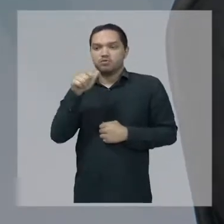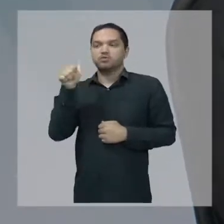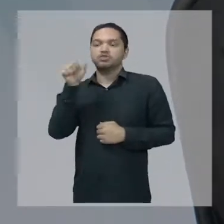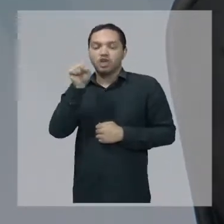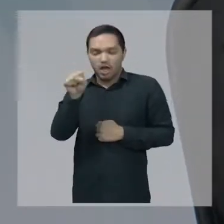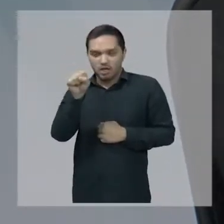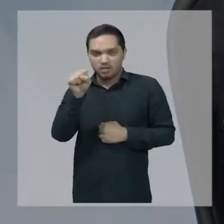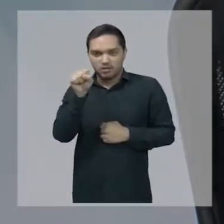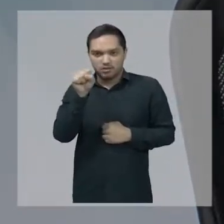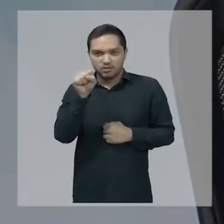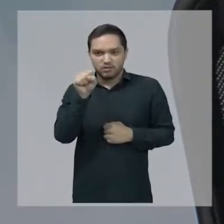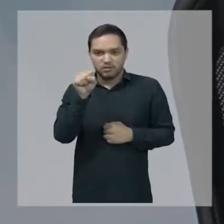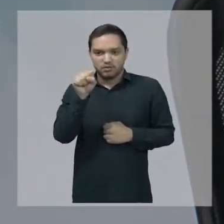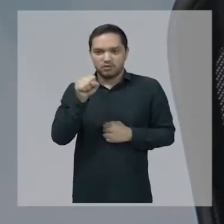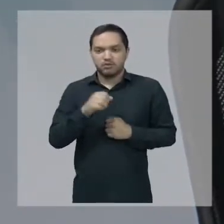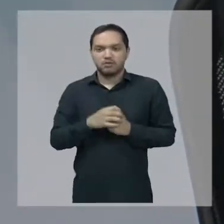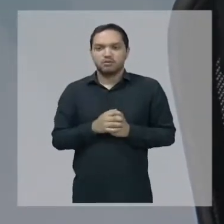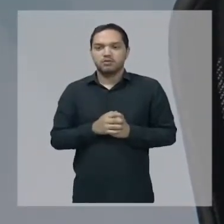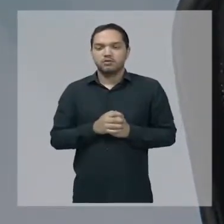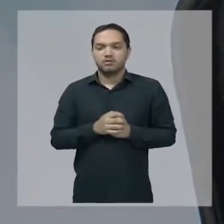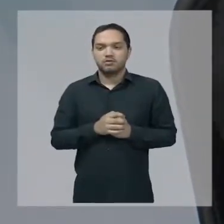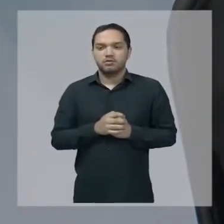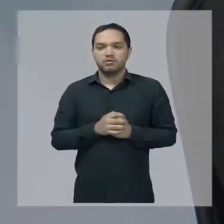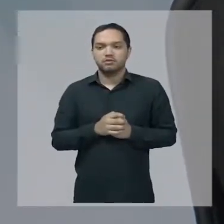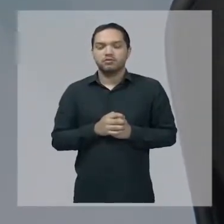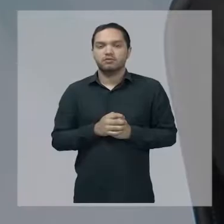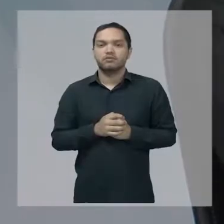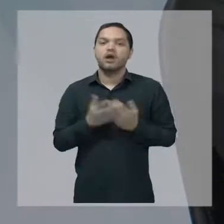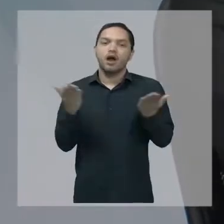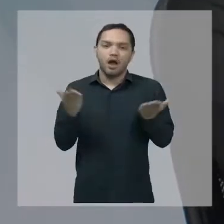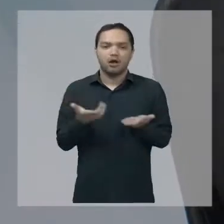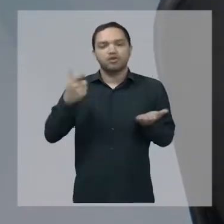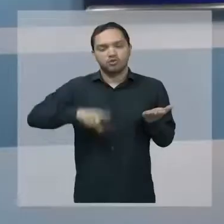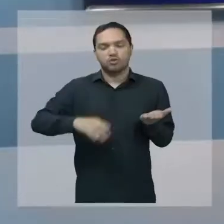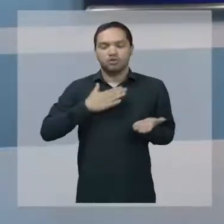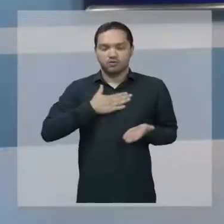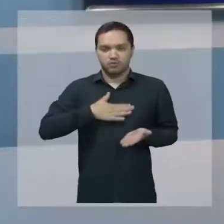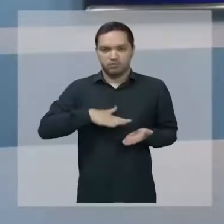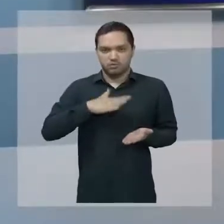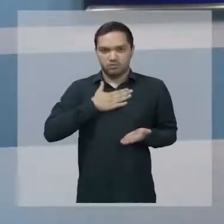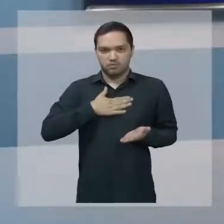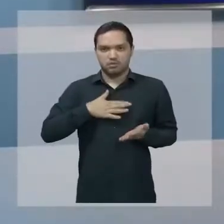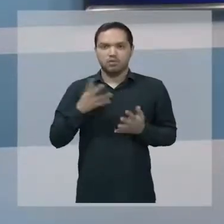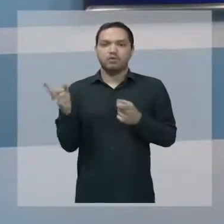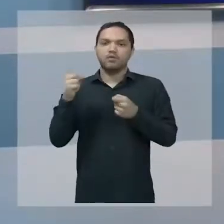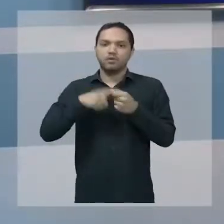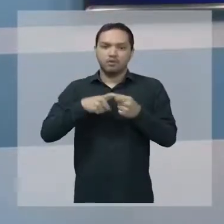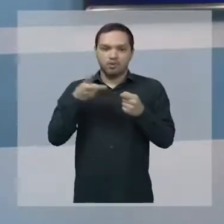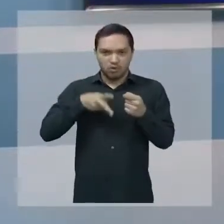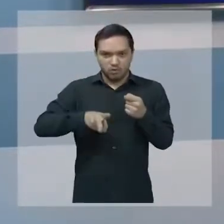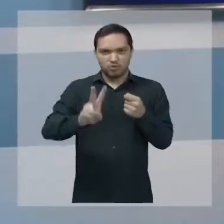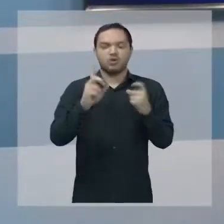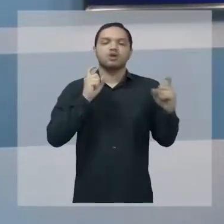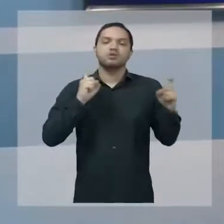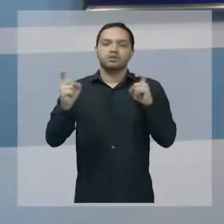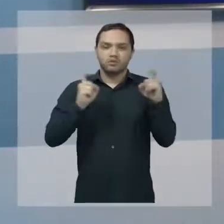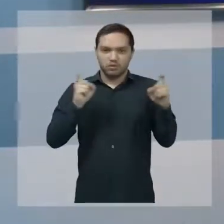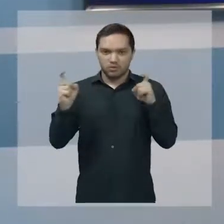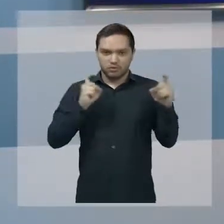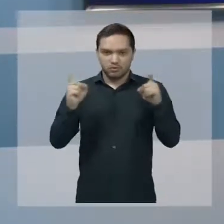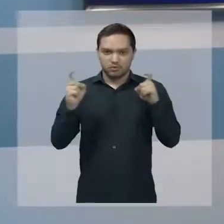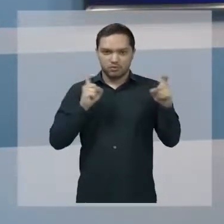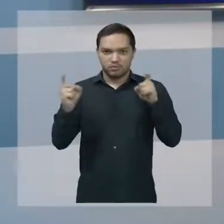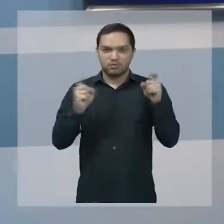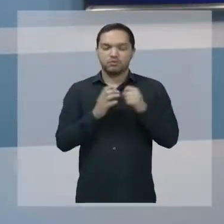Bruxelas. Quem fez o ajuste da Grécia foi a Merkel. Bom, nós vamos fazer mais um intervalo e quando voltarmos vamos sequenciar